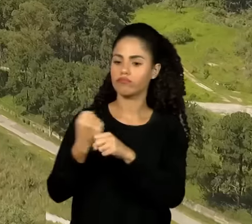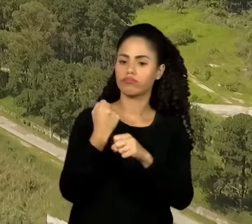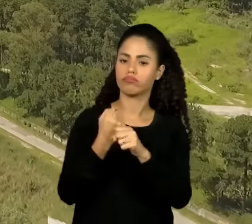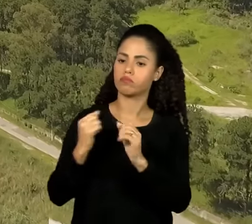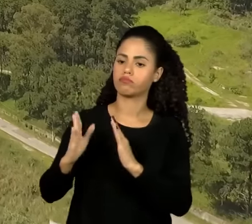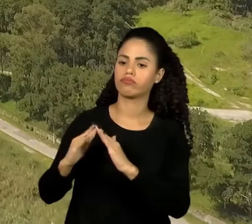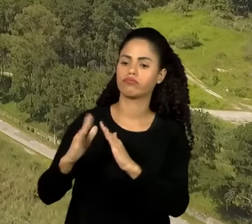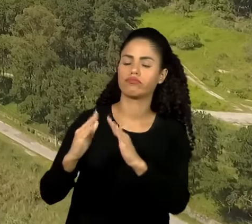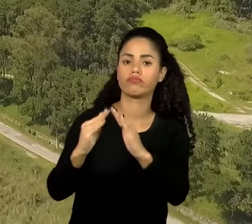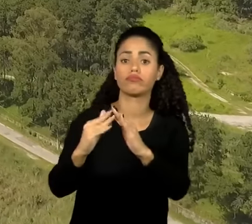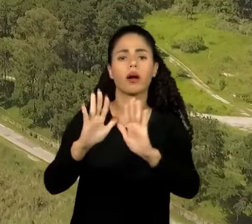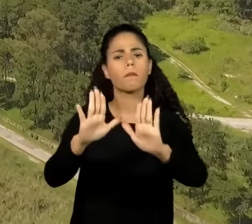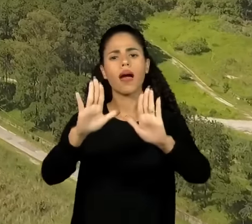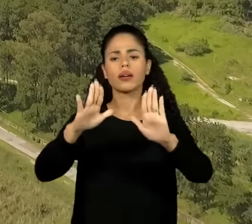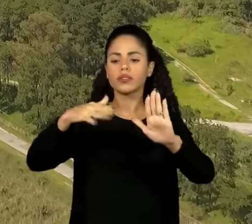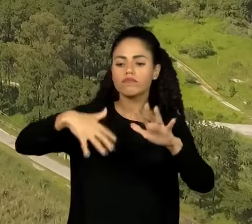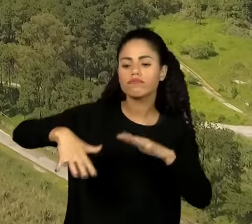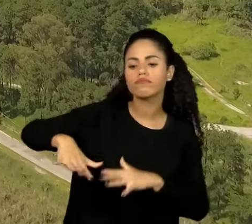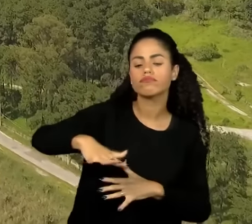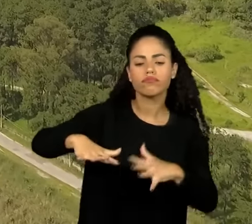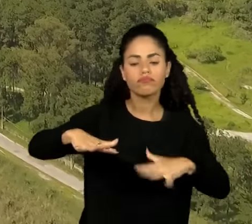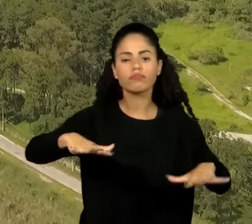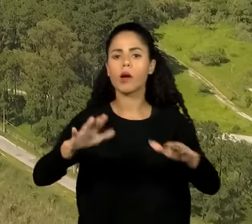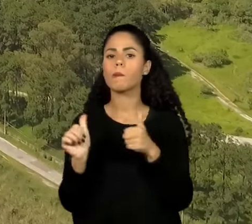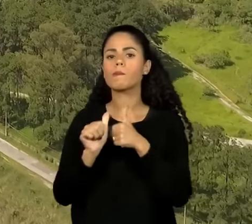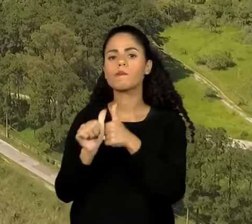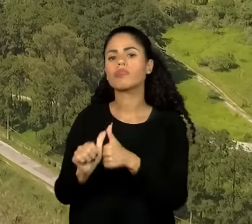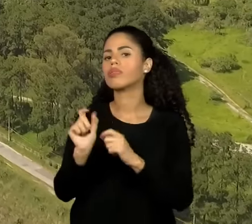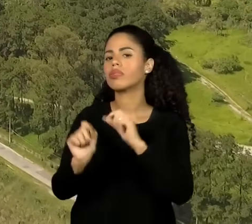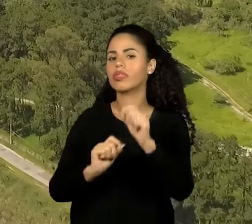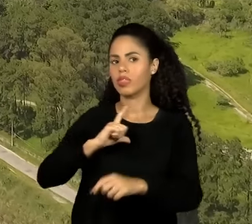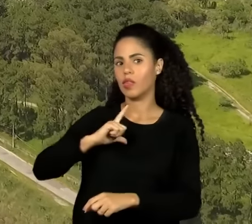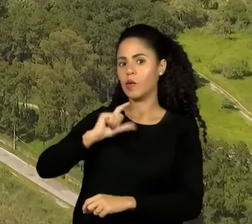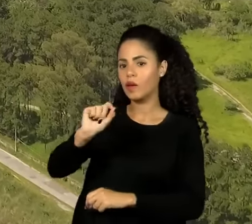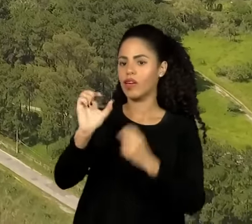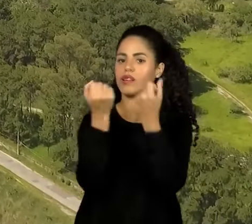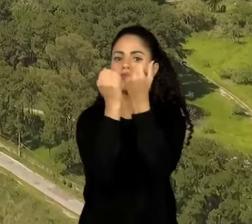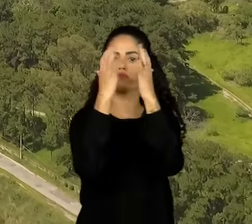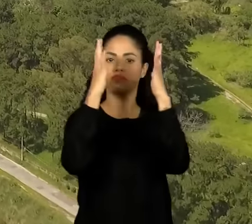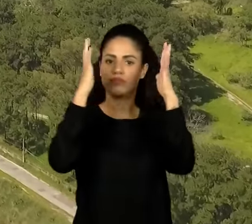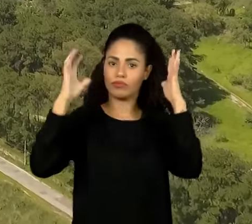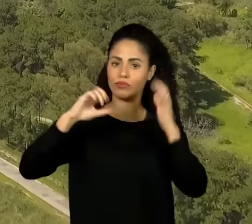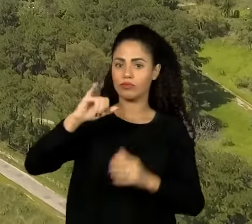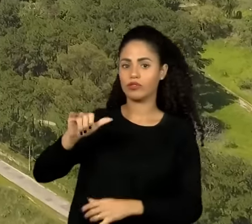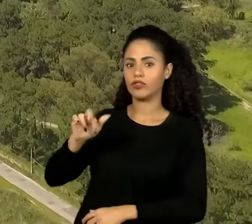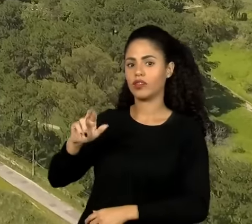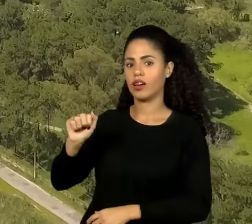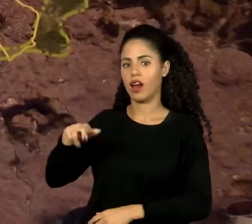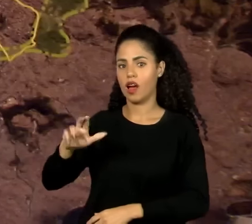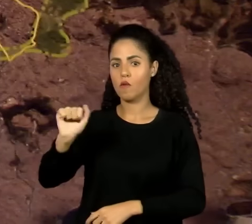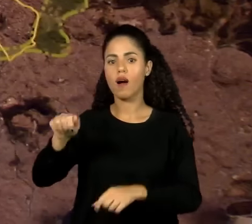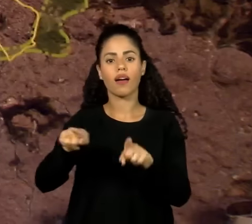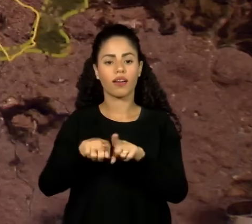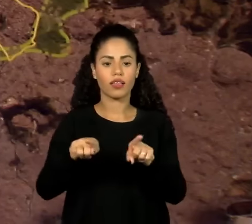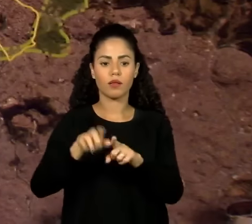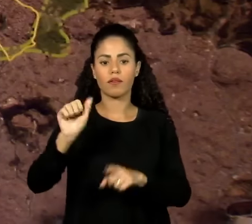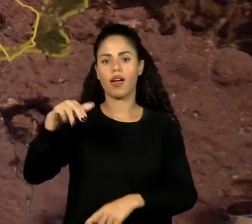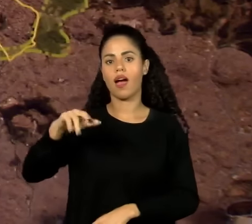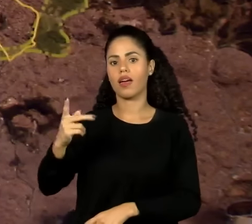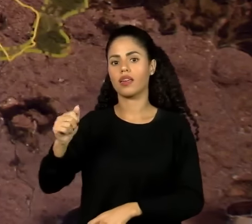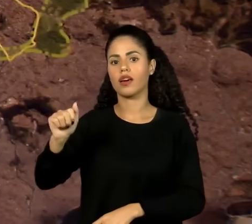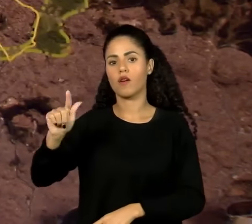Mas no entorno dele, lá no fundo da paisagem, estão parques como o Jaraguá e o Ayanguera. Unidos ao